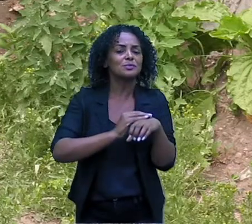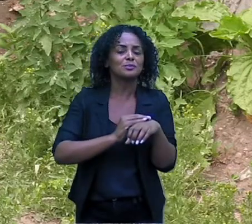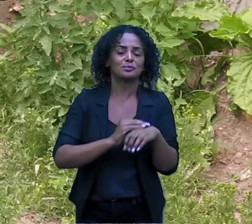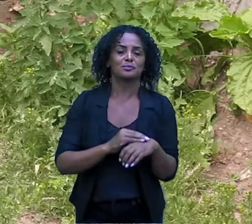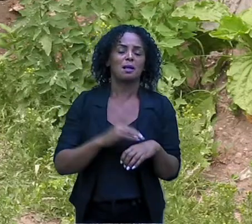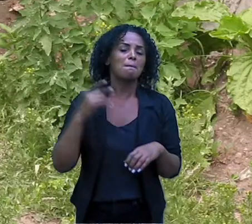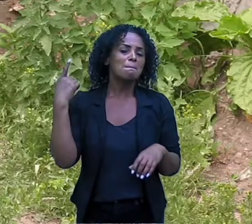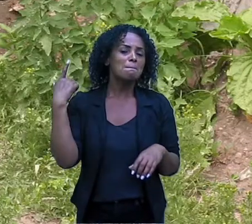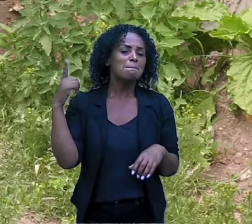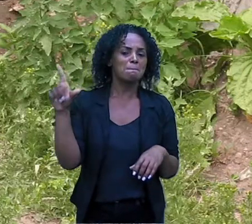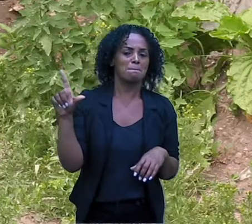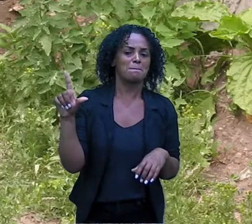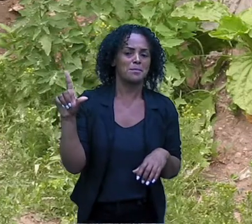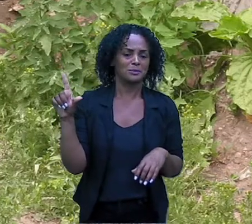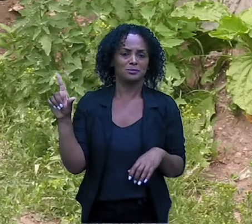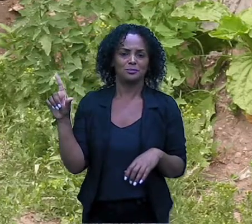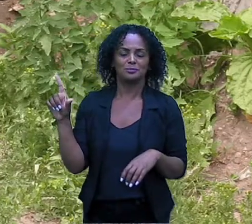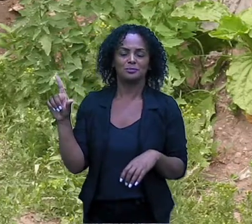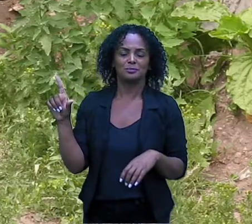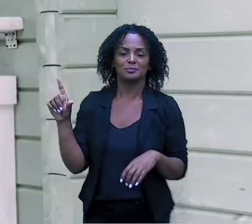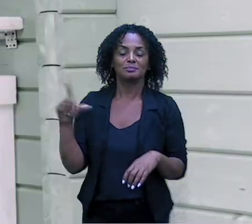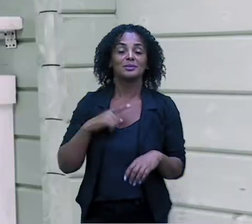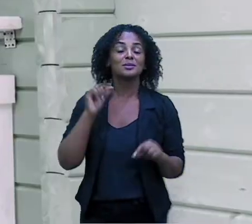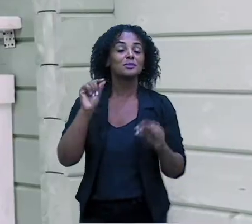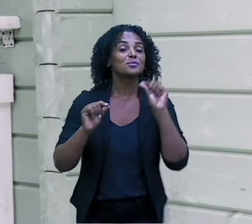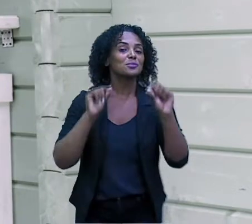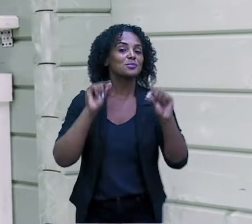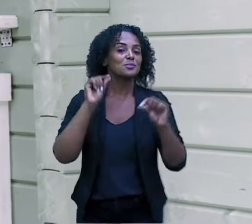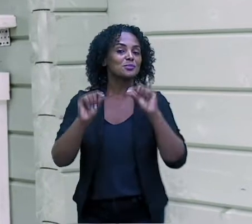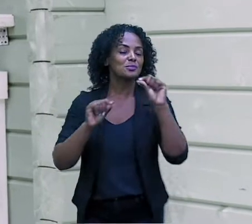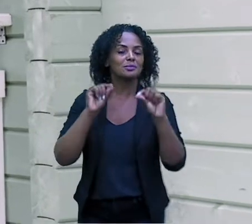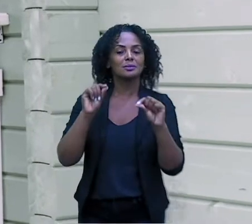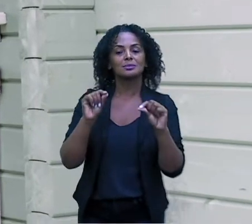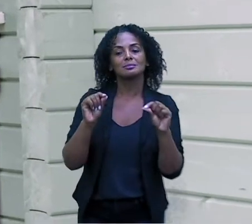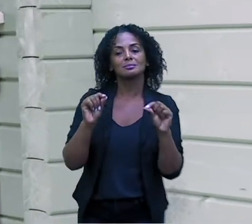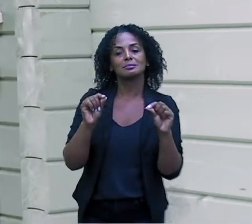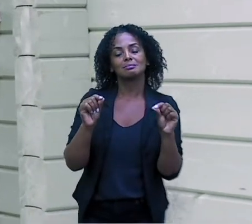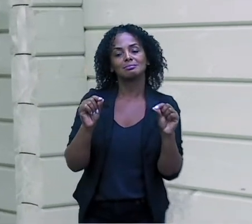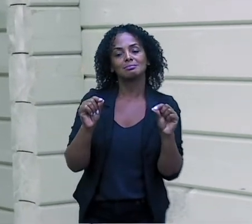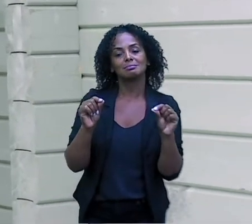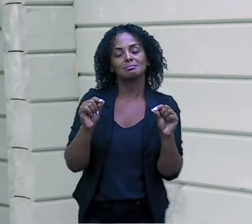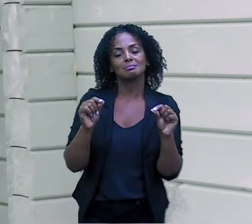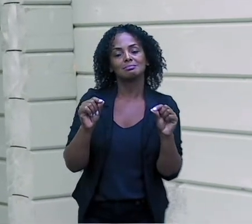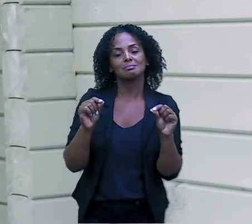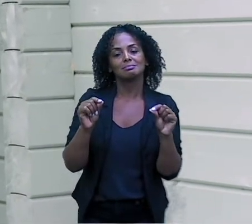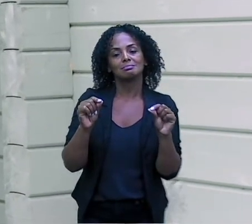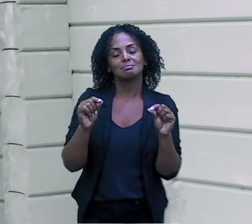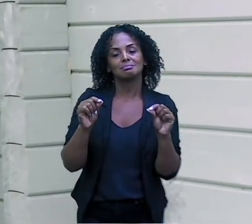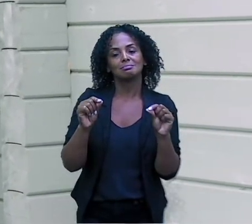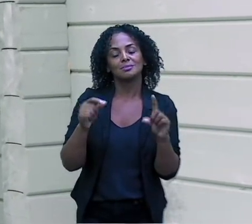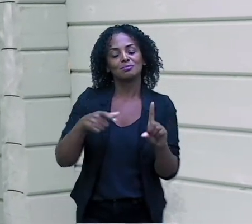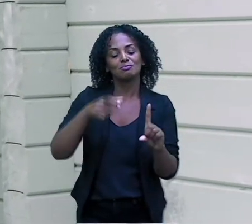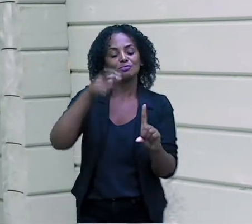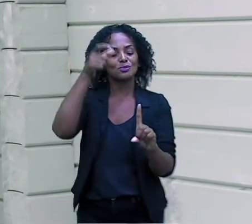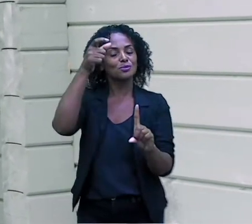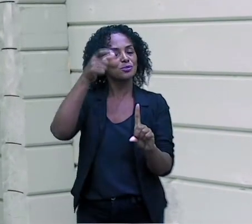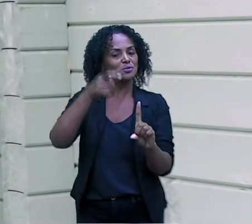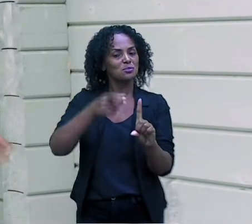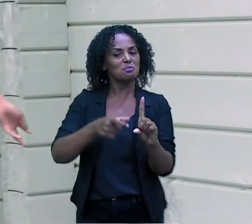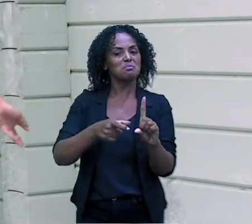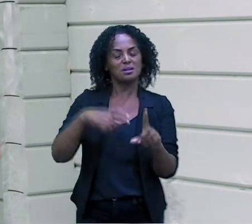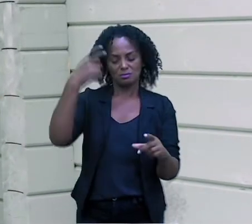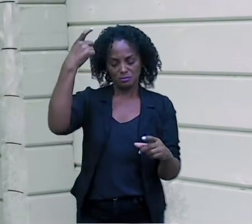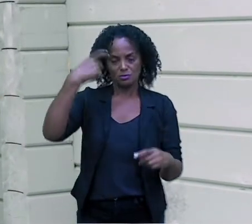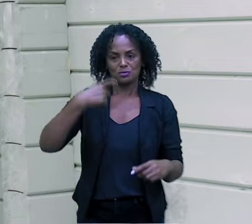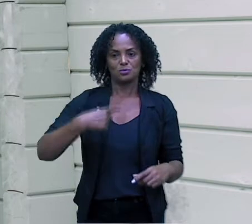Próximo. Vamos lá. O que mais temos aí? E nós temos os humans, que são os humanos. Nós aqui, né?